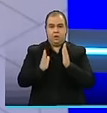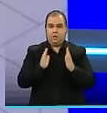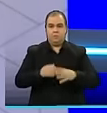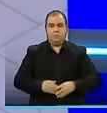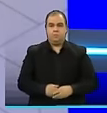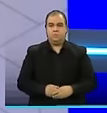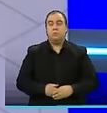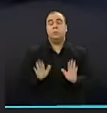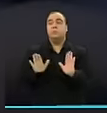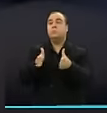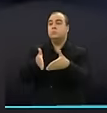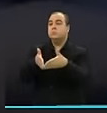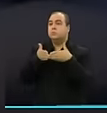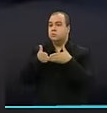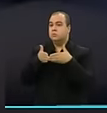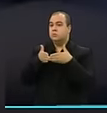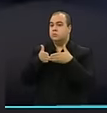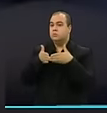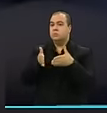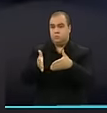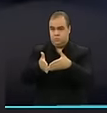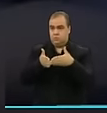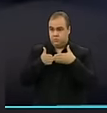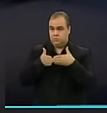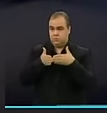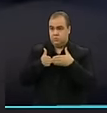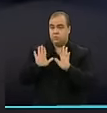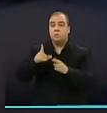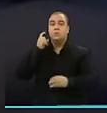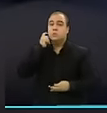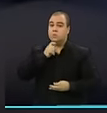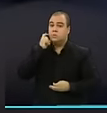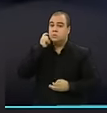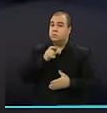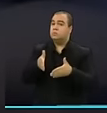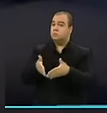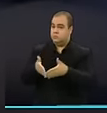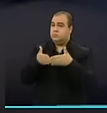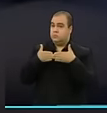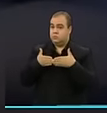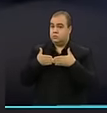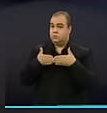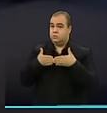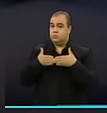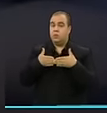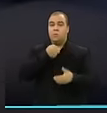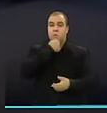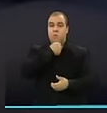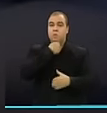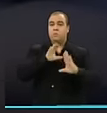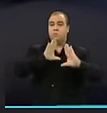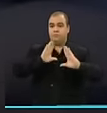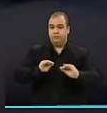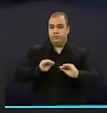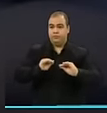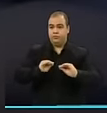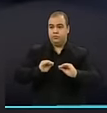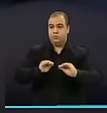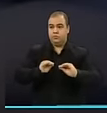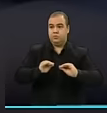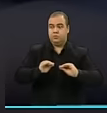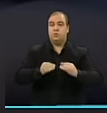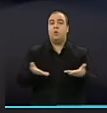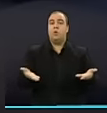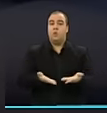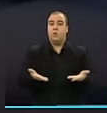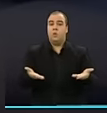Não tem, que é isso? Não tem mais debate. É só porradaria. Ricardo Nunes, por favor, vá cortar o microfone. Que é isso, meu amigo? Não tem mais debate.